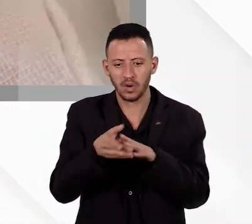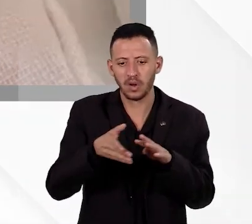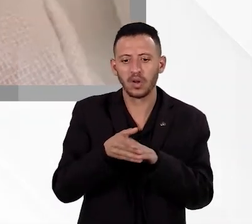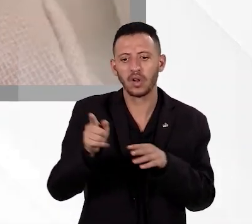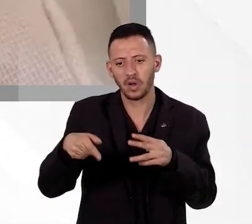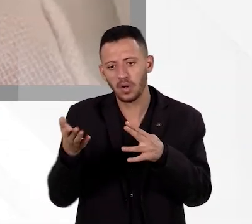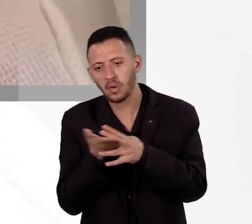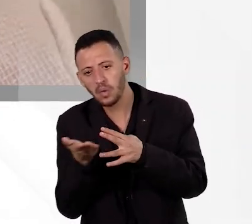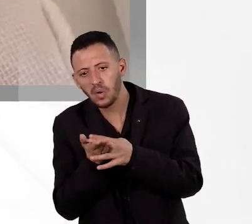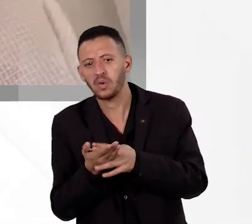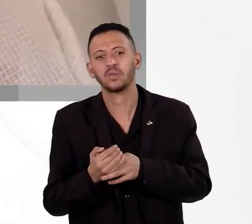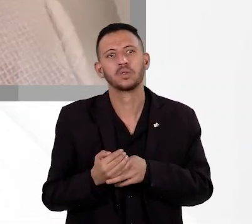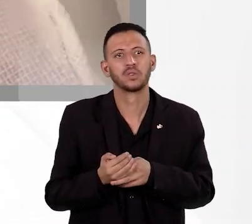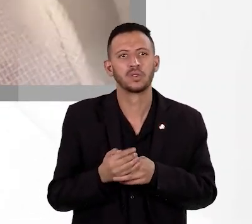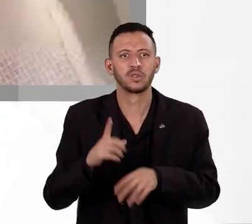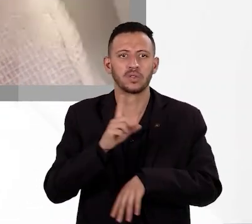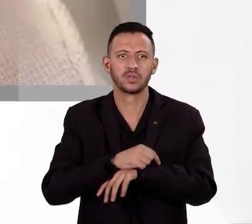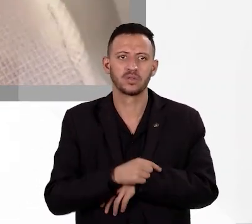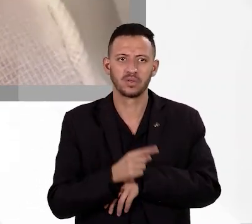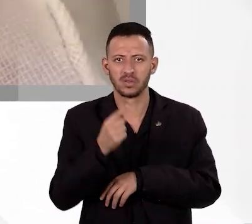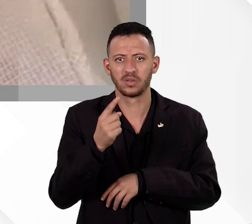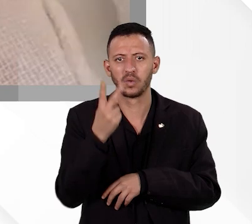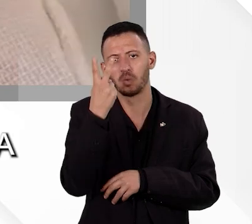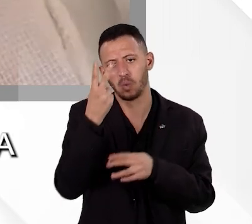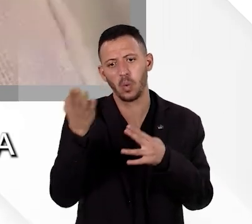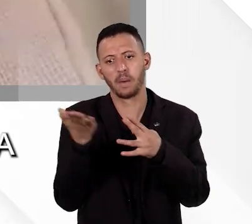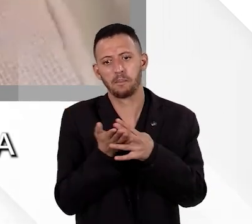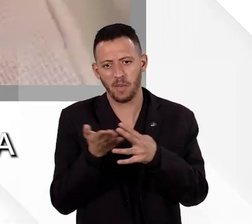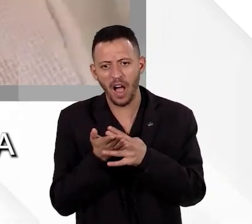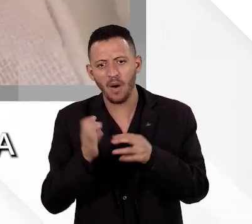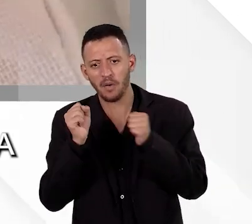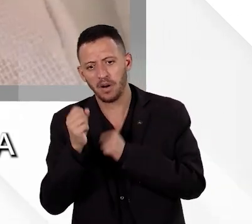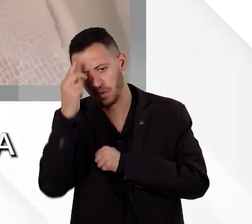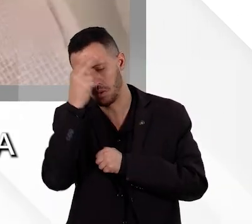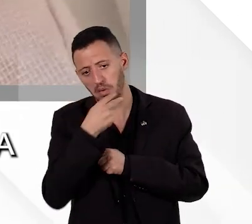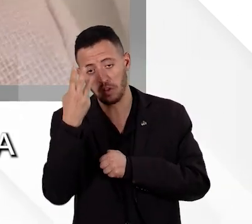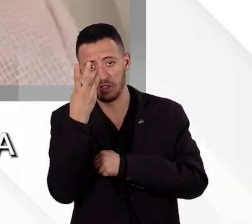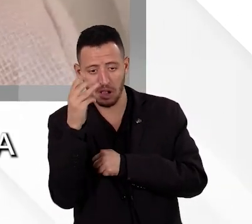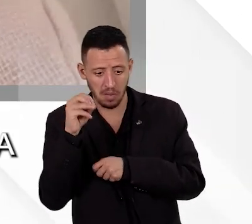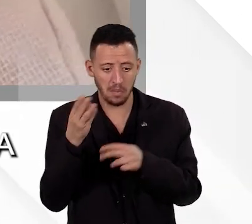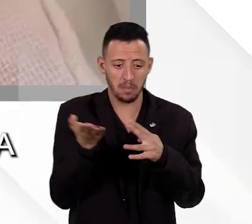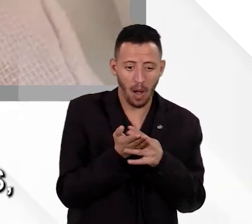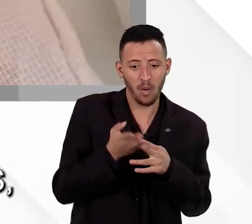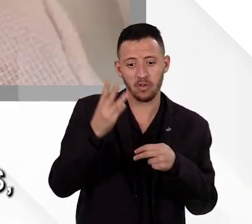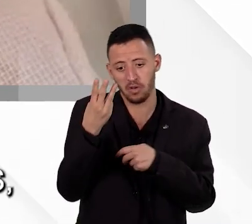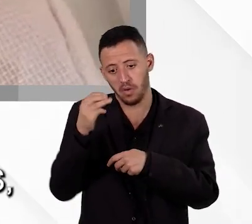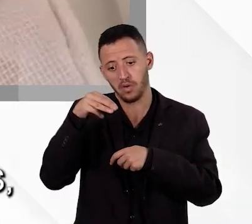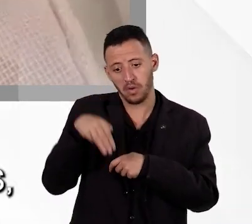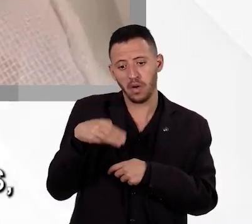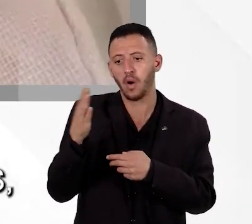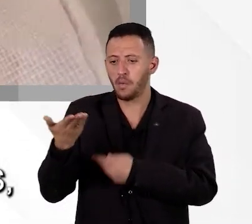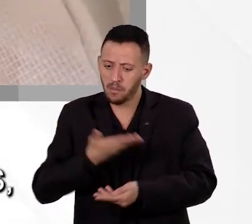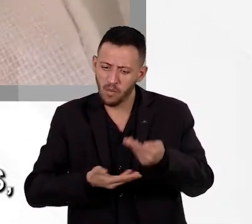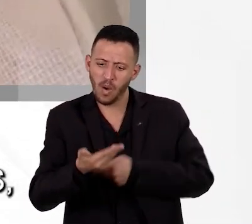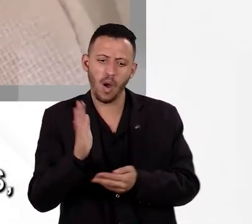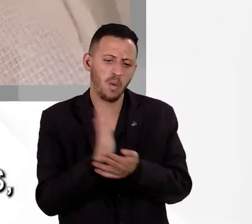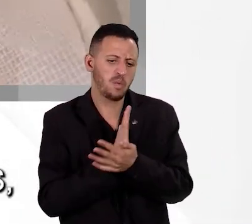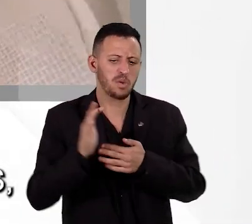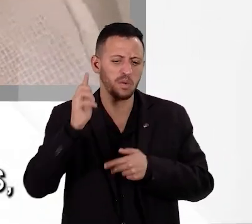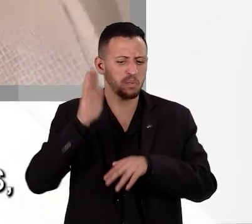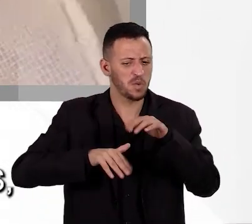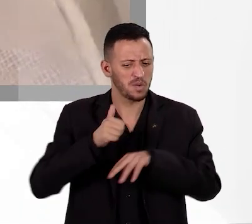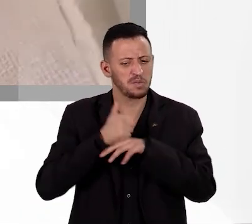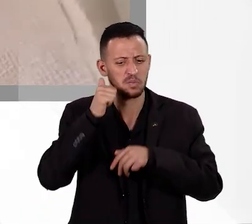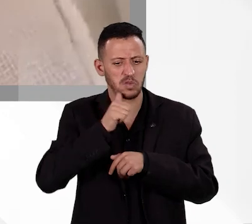concedia regularmente esses intervalos de as 2 pausas de meia hora cada para amamentação, a gente ouviu depois algumas